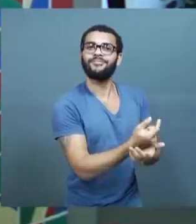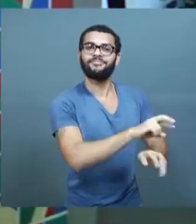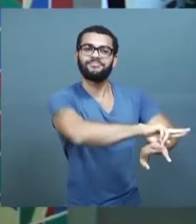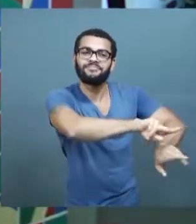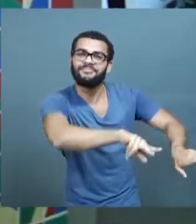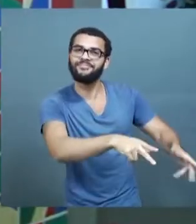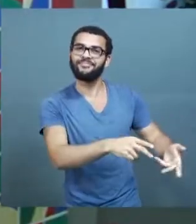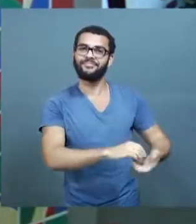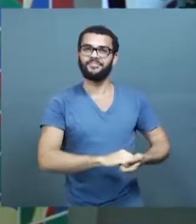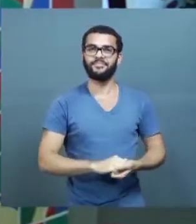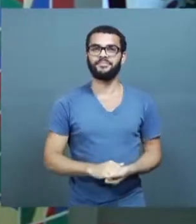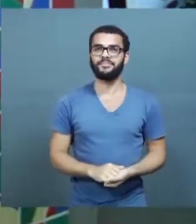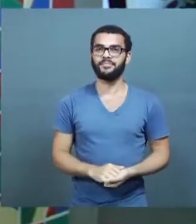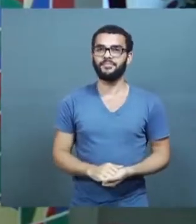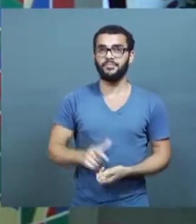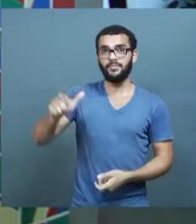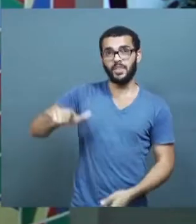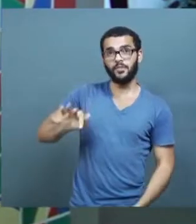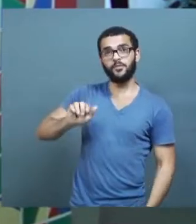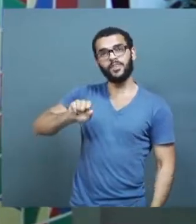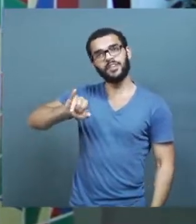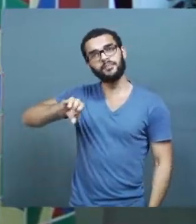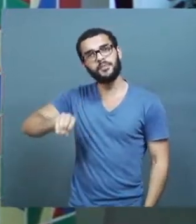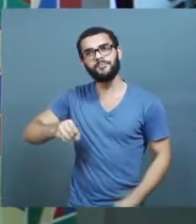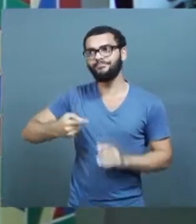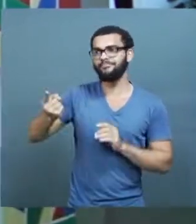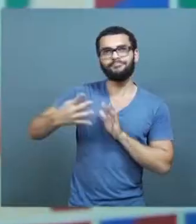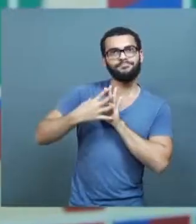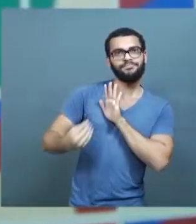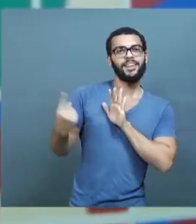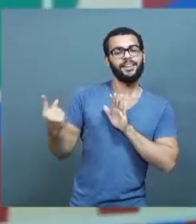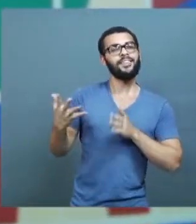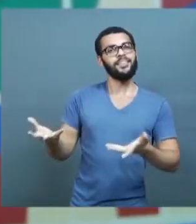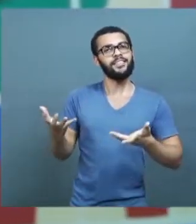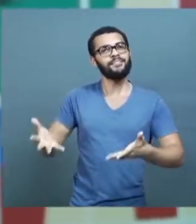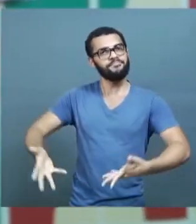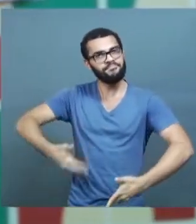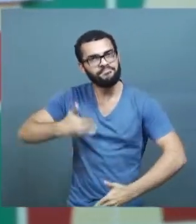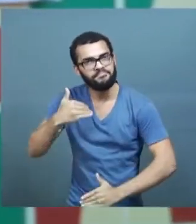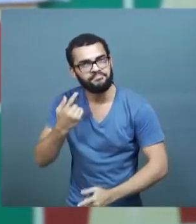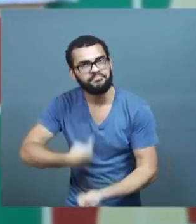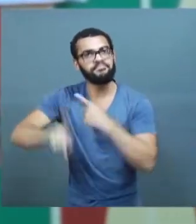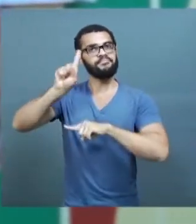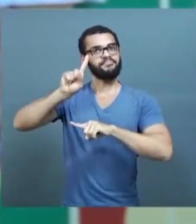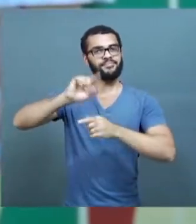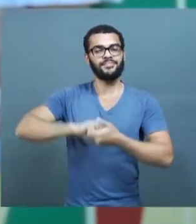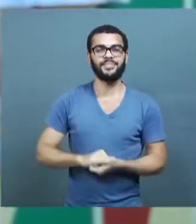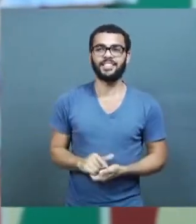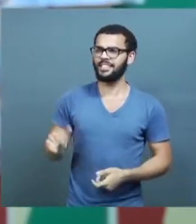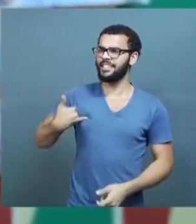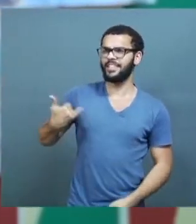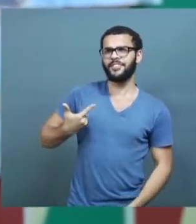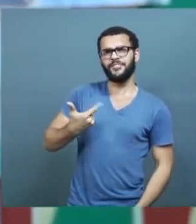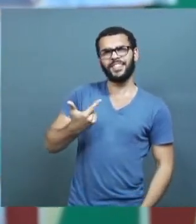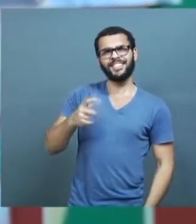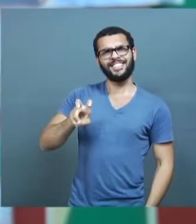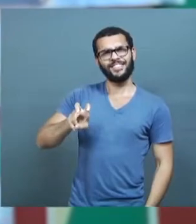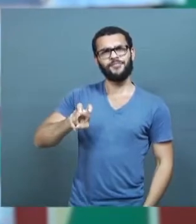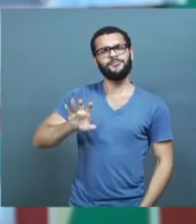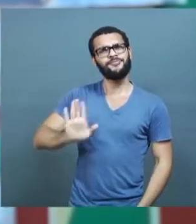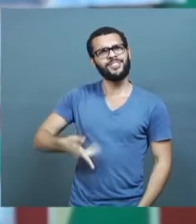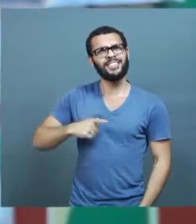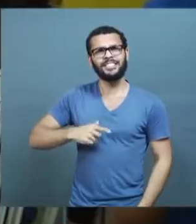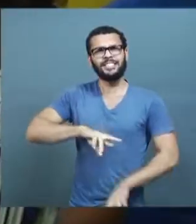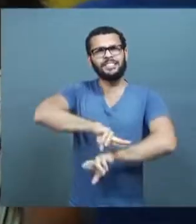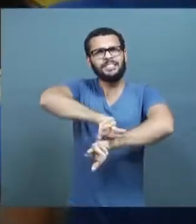Fábio é exemplo de quem quis mudar de vida e crescer. Aos 25 anos de idade, ele já passou por vários cursos